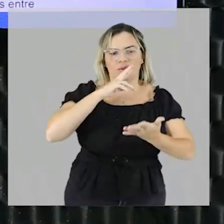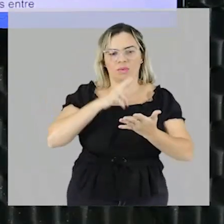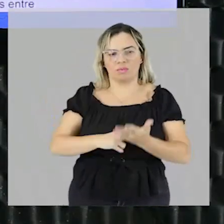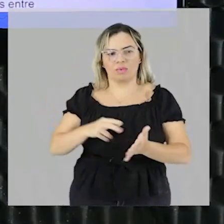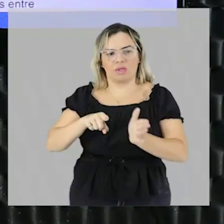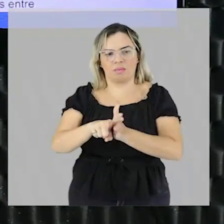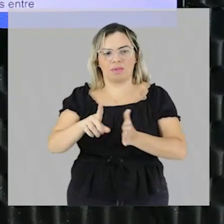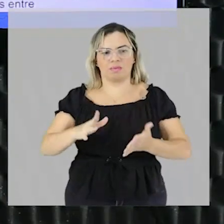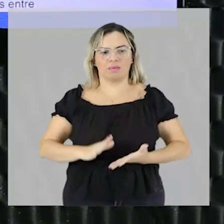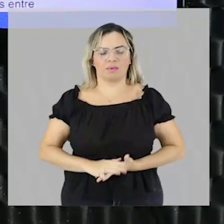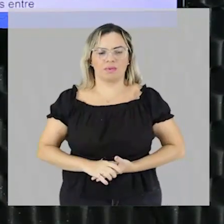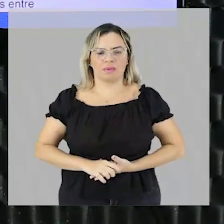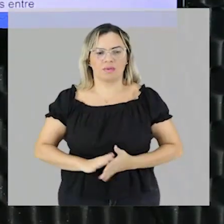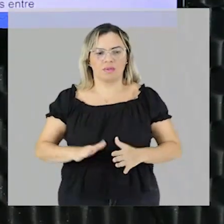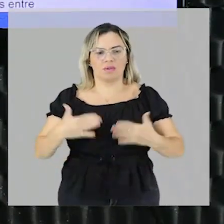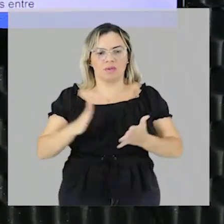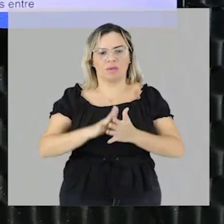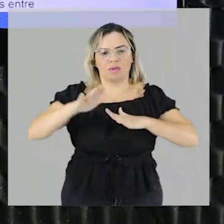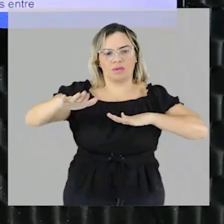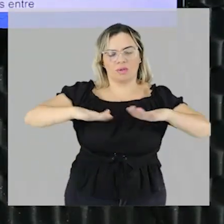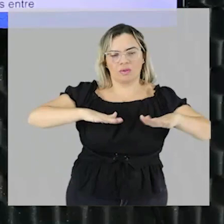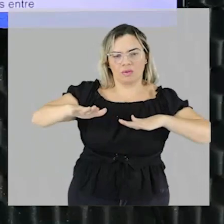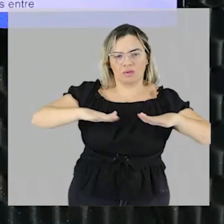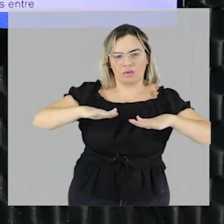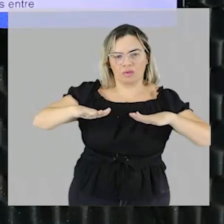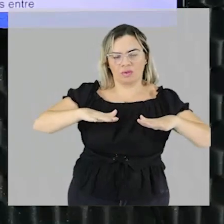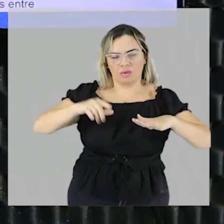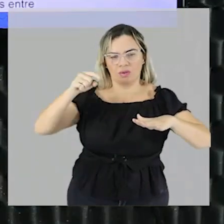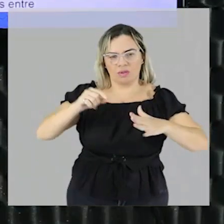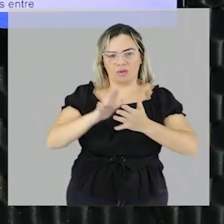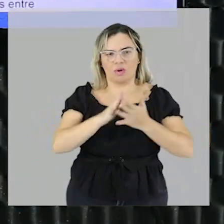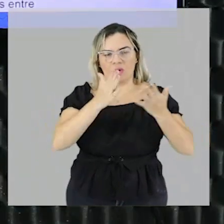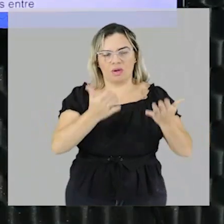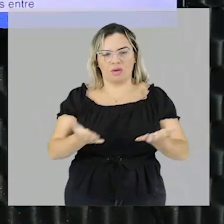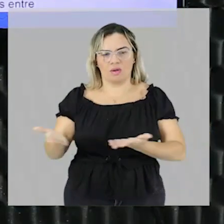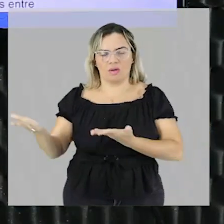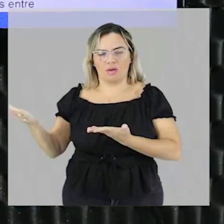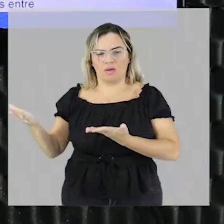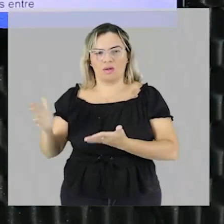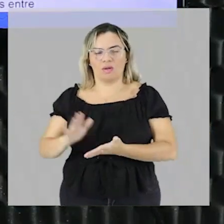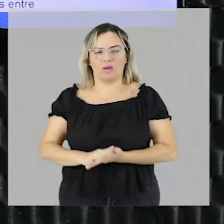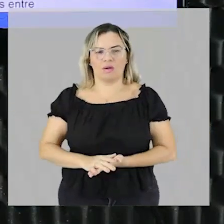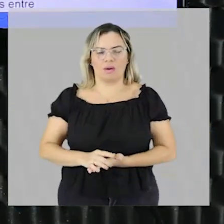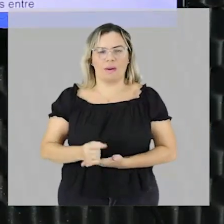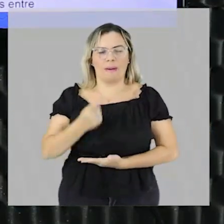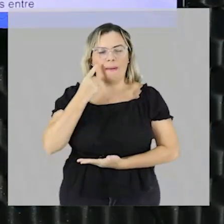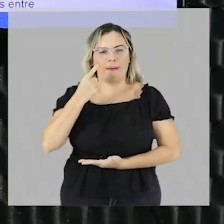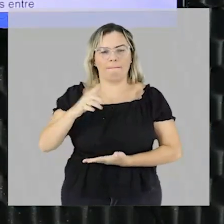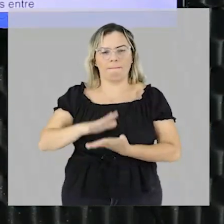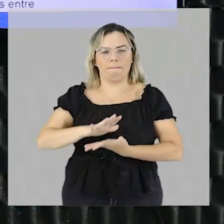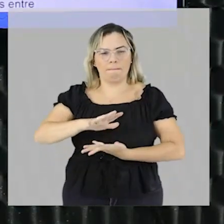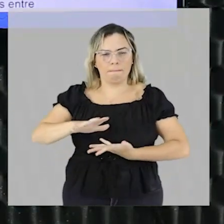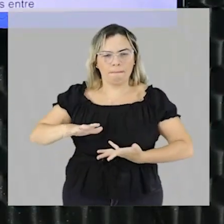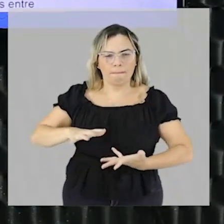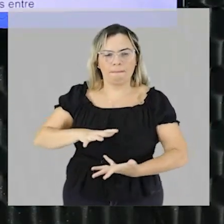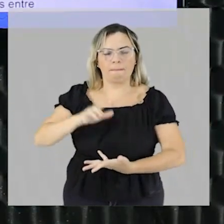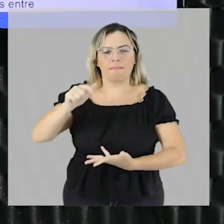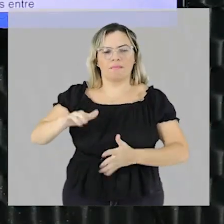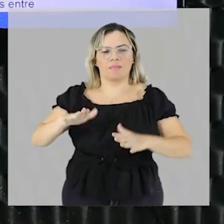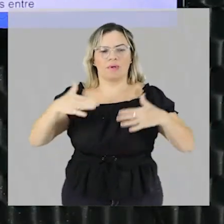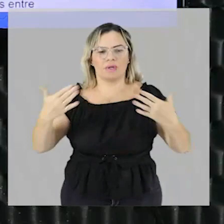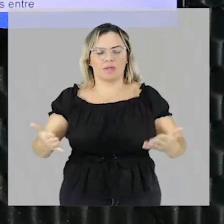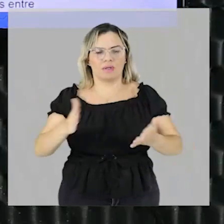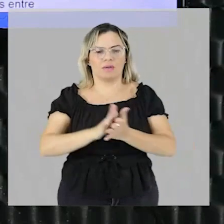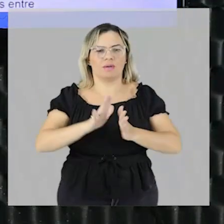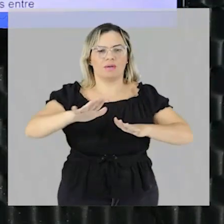questão. O movimento sedioso, observe que o fragmento já fala de sedioso. Quando ele